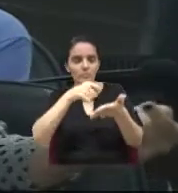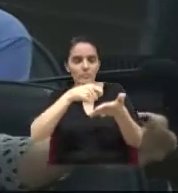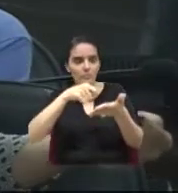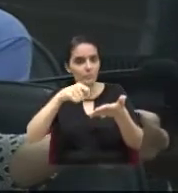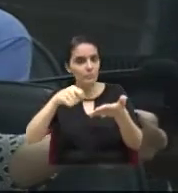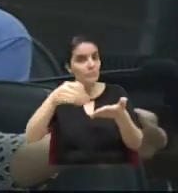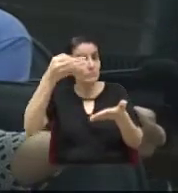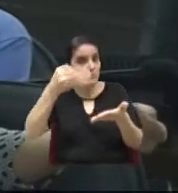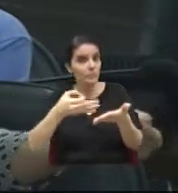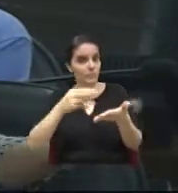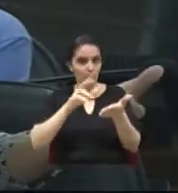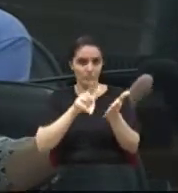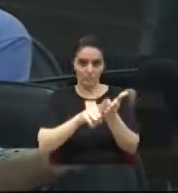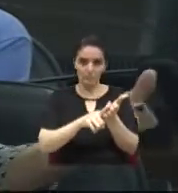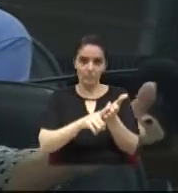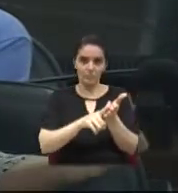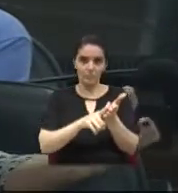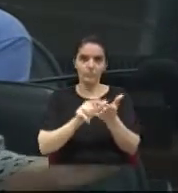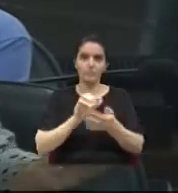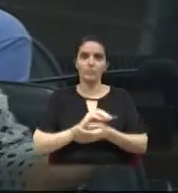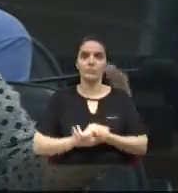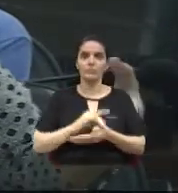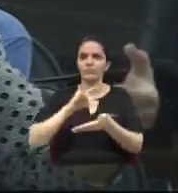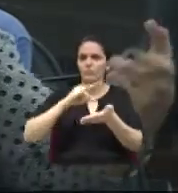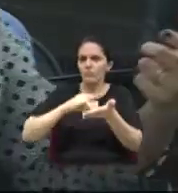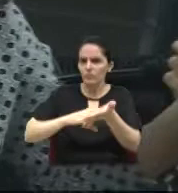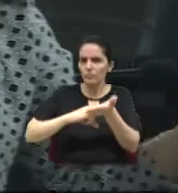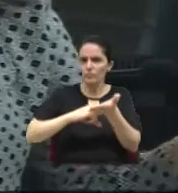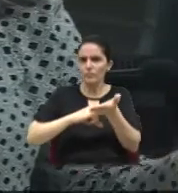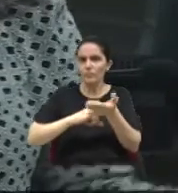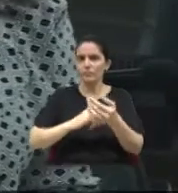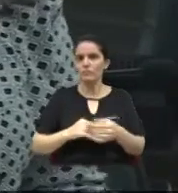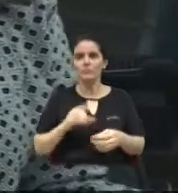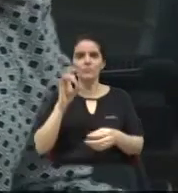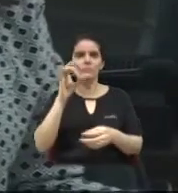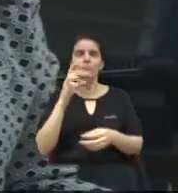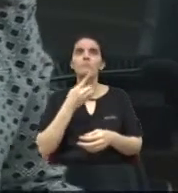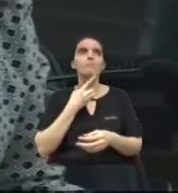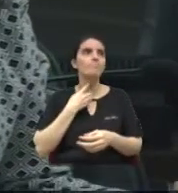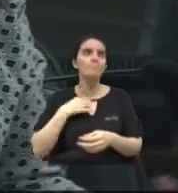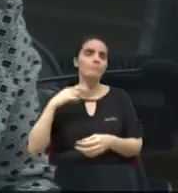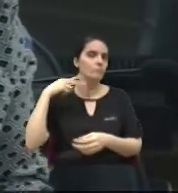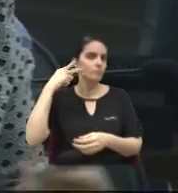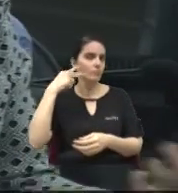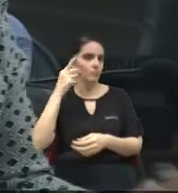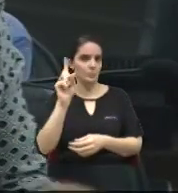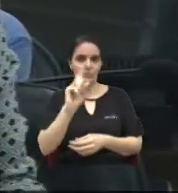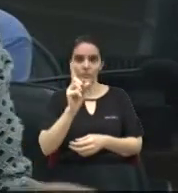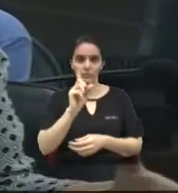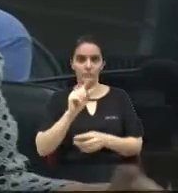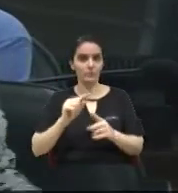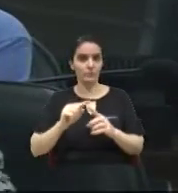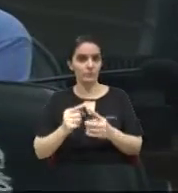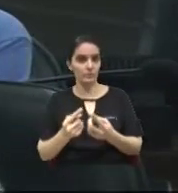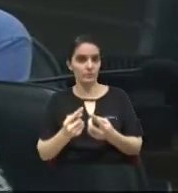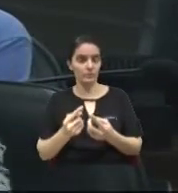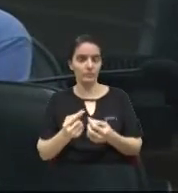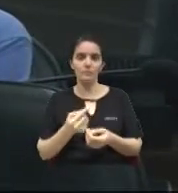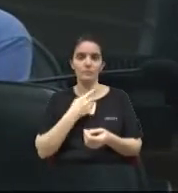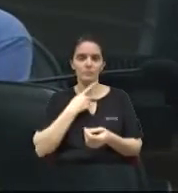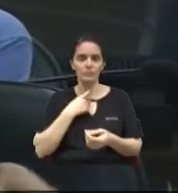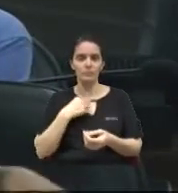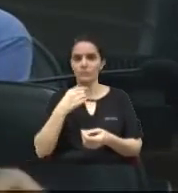papel. Então não é só uma manifestação de vontade da casa, ainda que a intenção tenha sido boa e